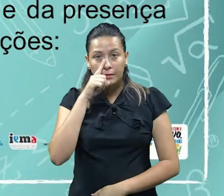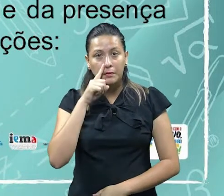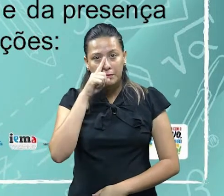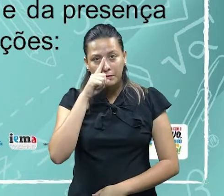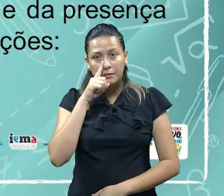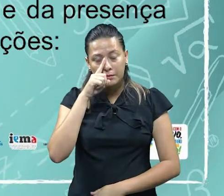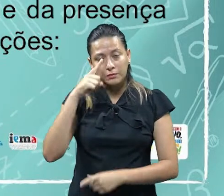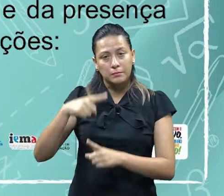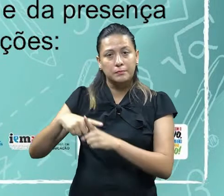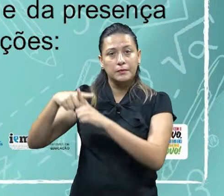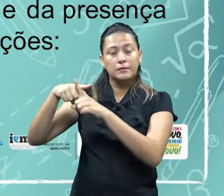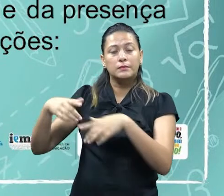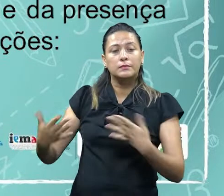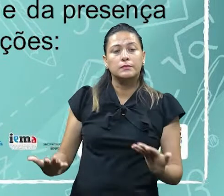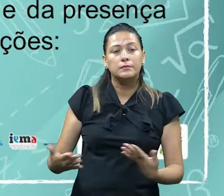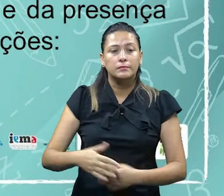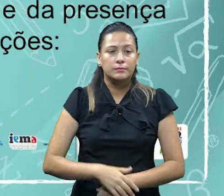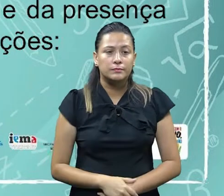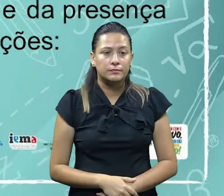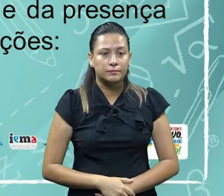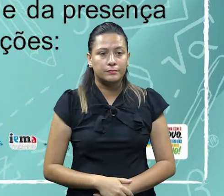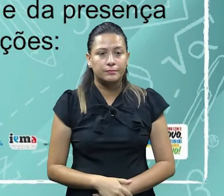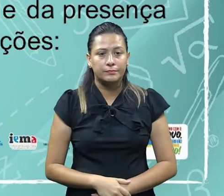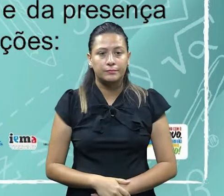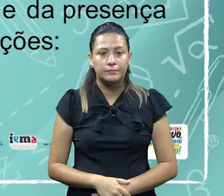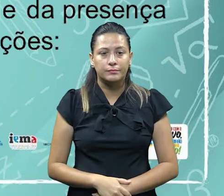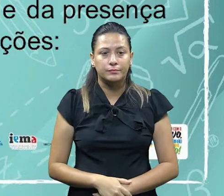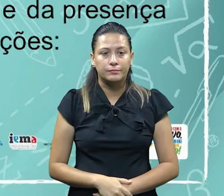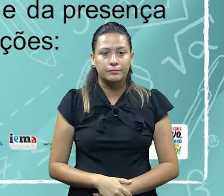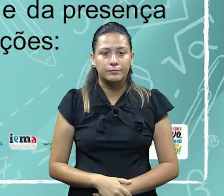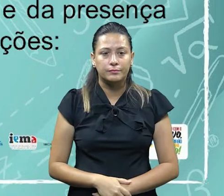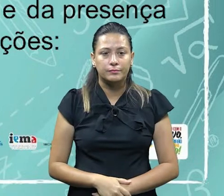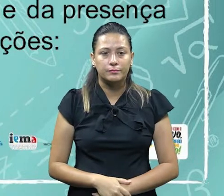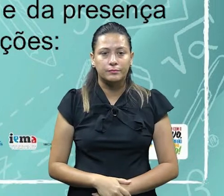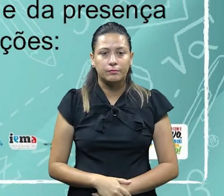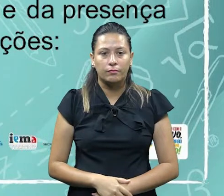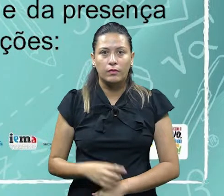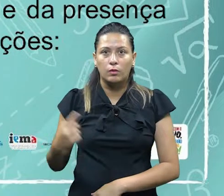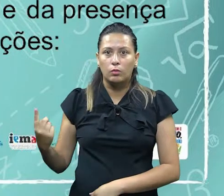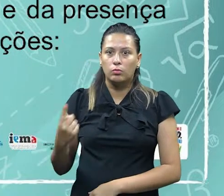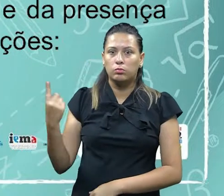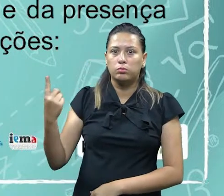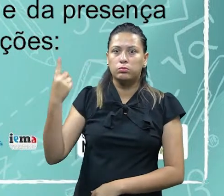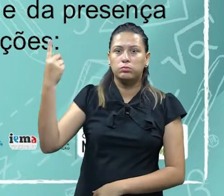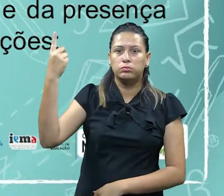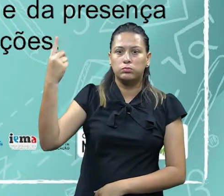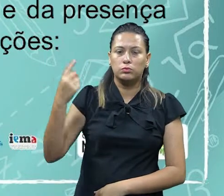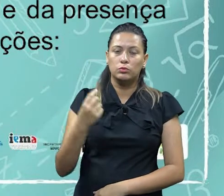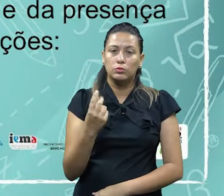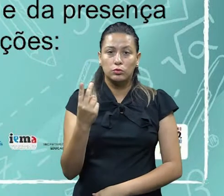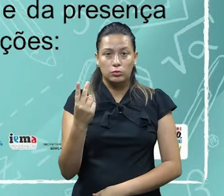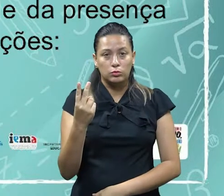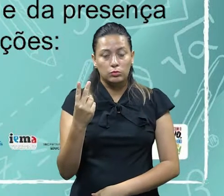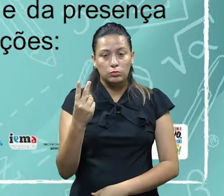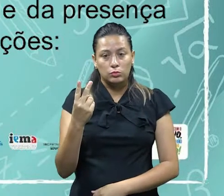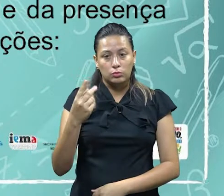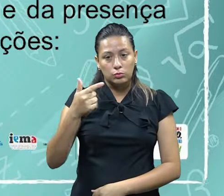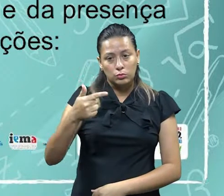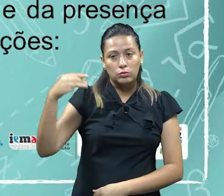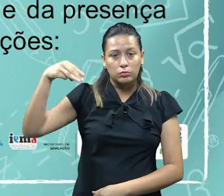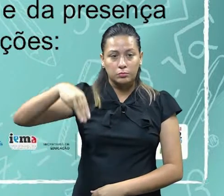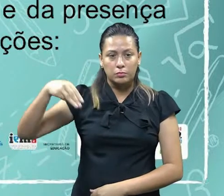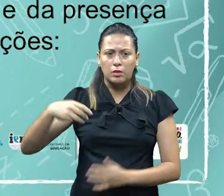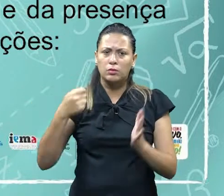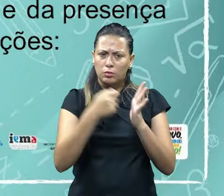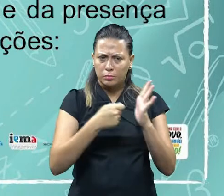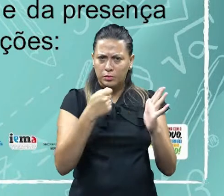Riscos adicionais. A altura para trabalhadores em altura acima de 2 metros é